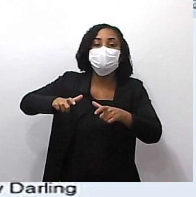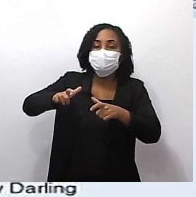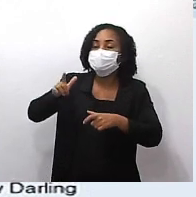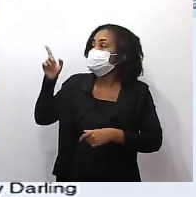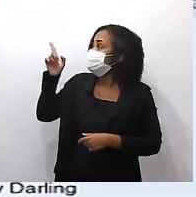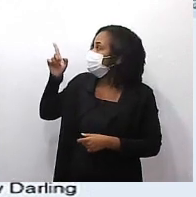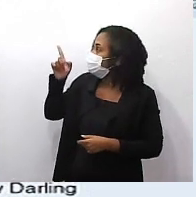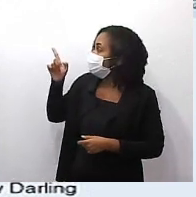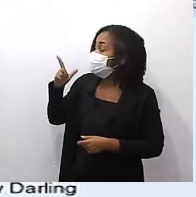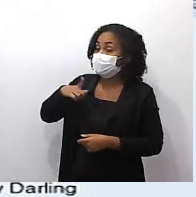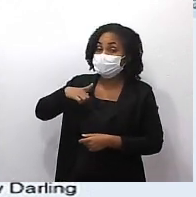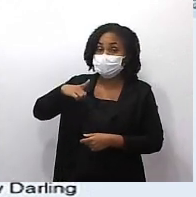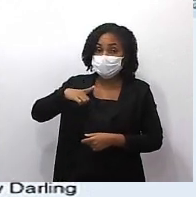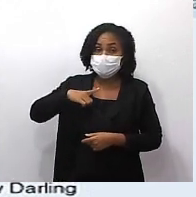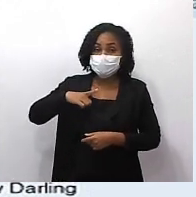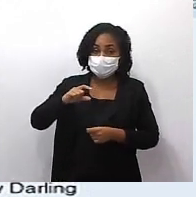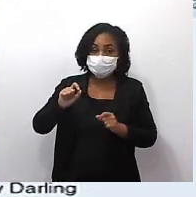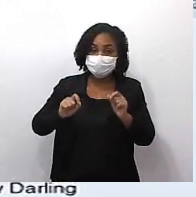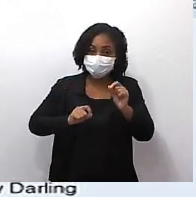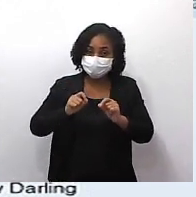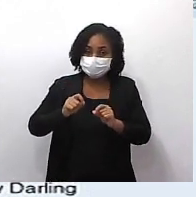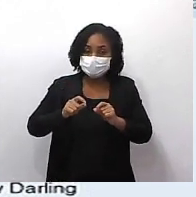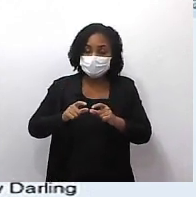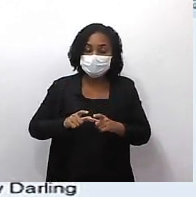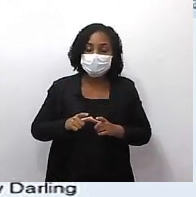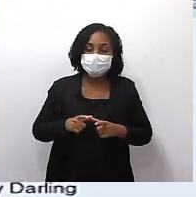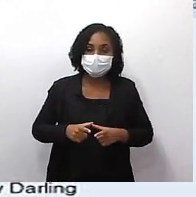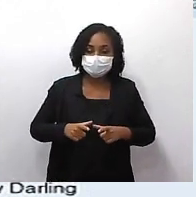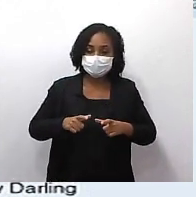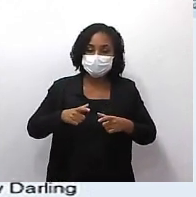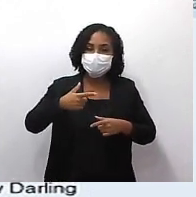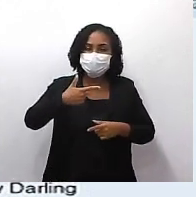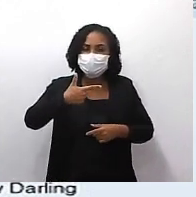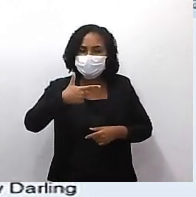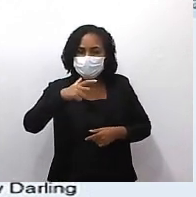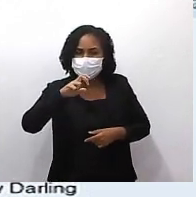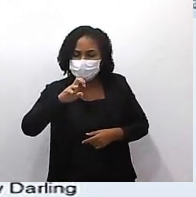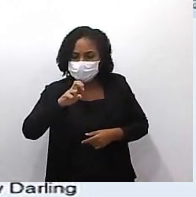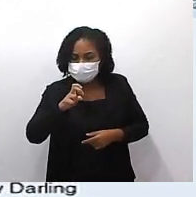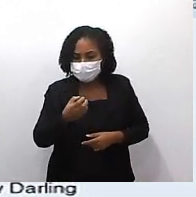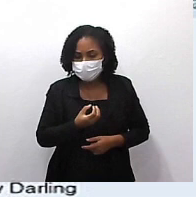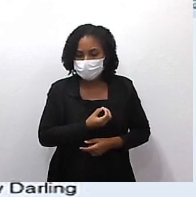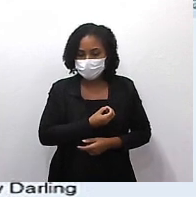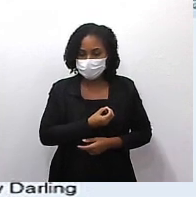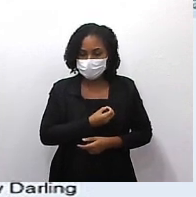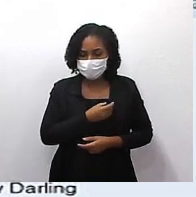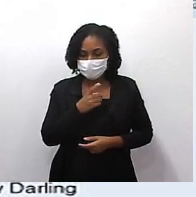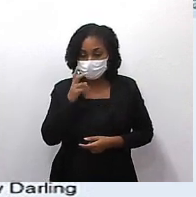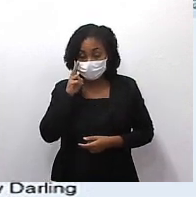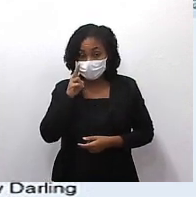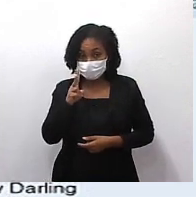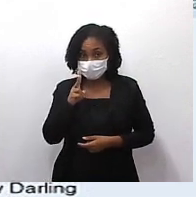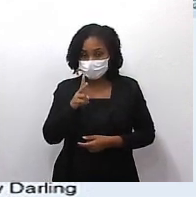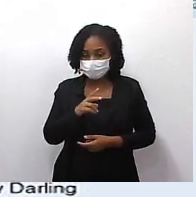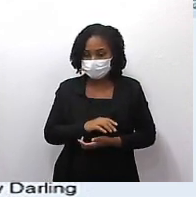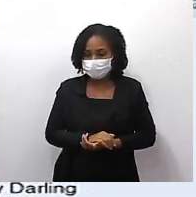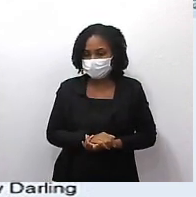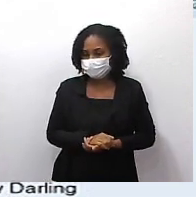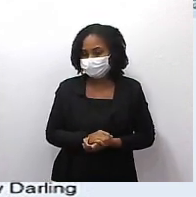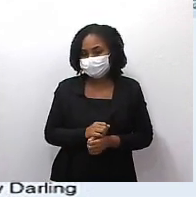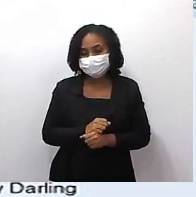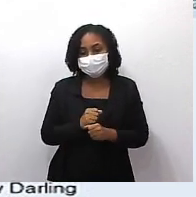só pequenas bacias hidrográficas. A maior que eu tenho ali, que é aquela número 25, né? Aquela bacia ali é insuficiente